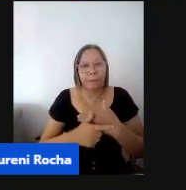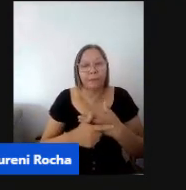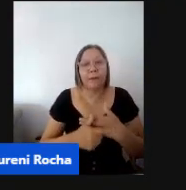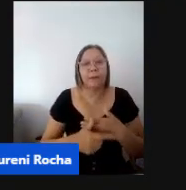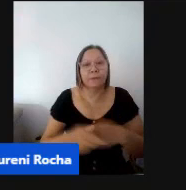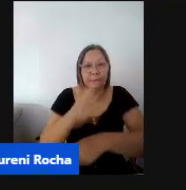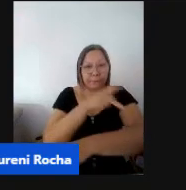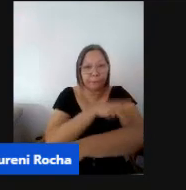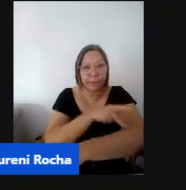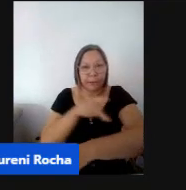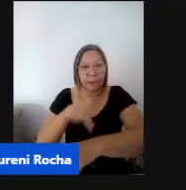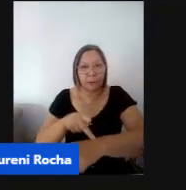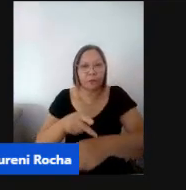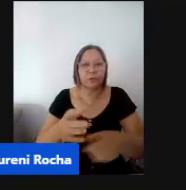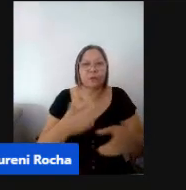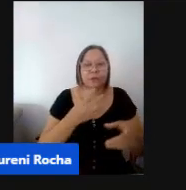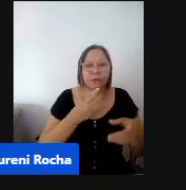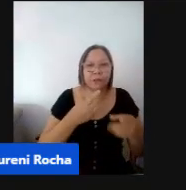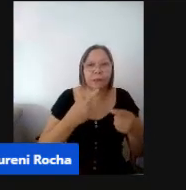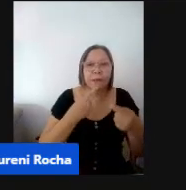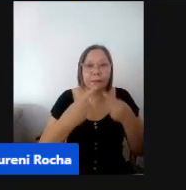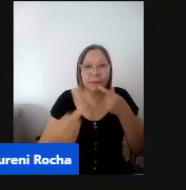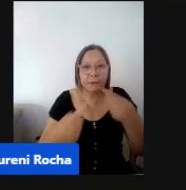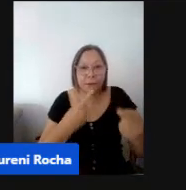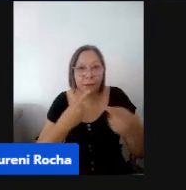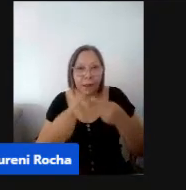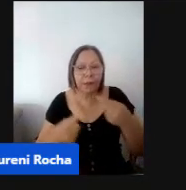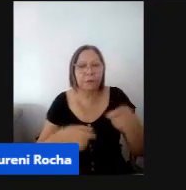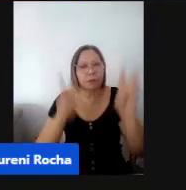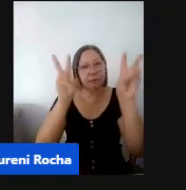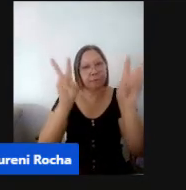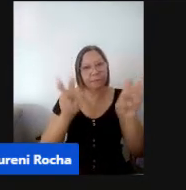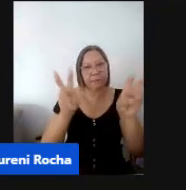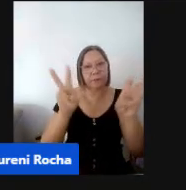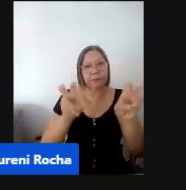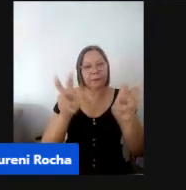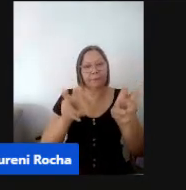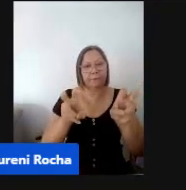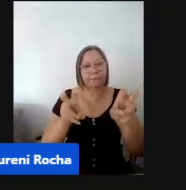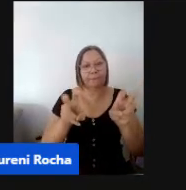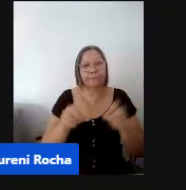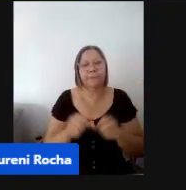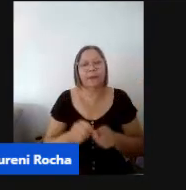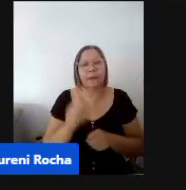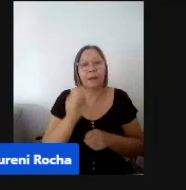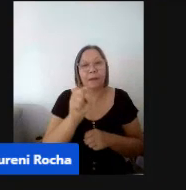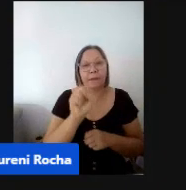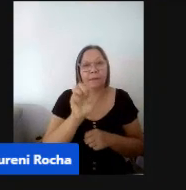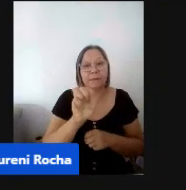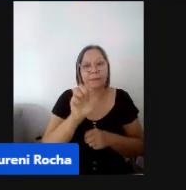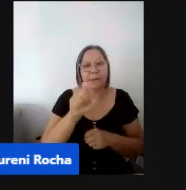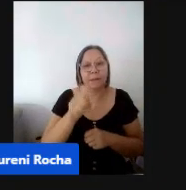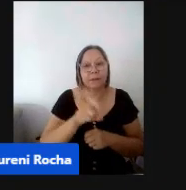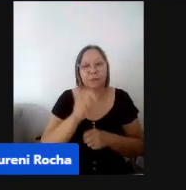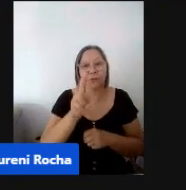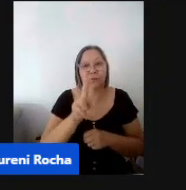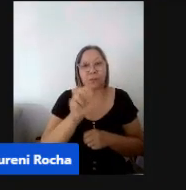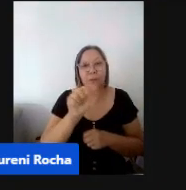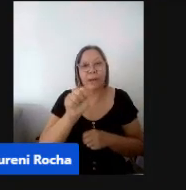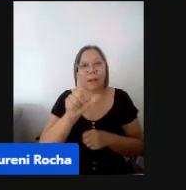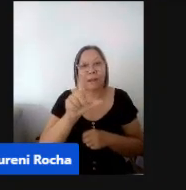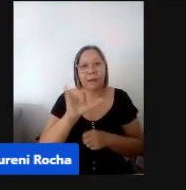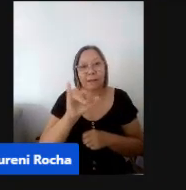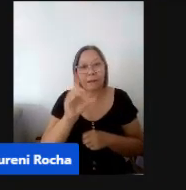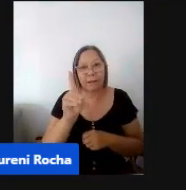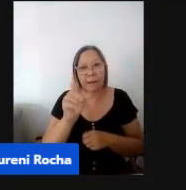a comunidade escolar em volta sobre essas temáticas. A sexualidade dentro da escola, ela não deveria ser esse